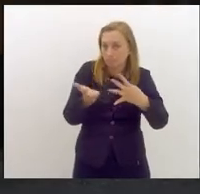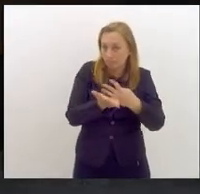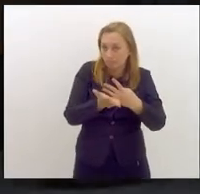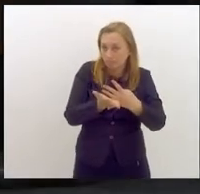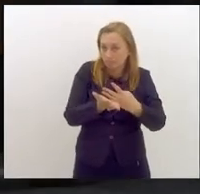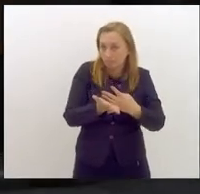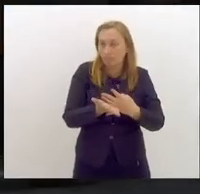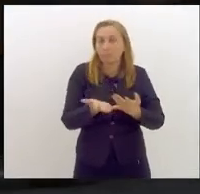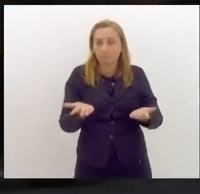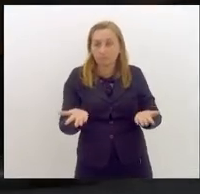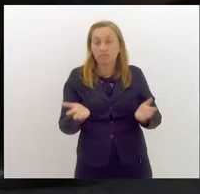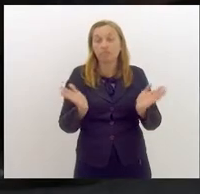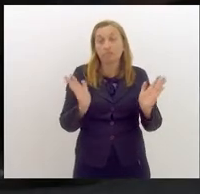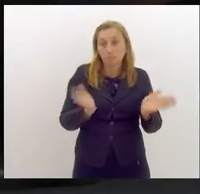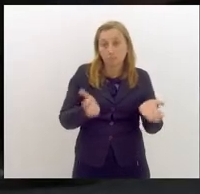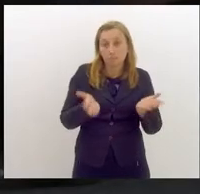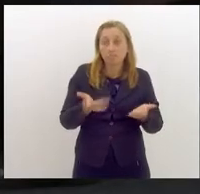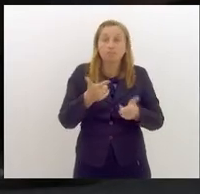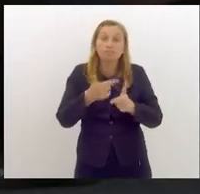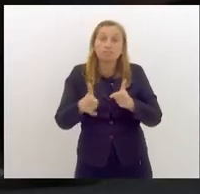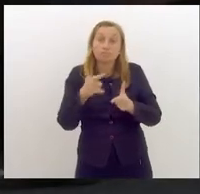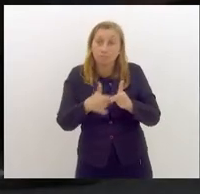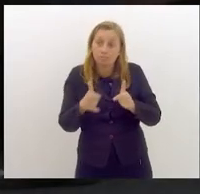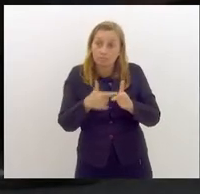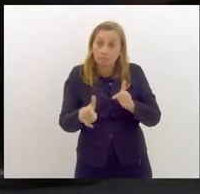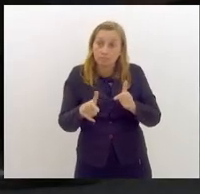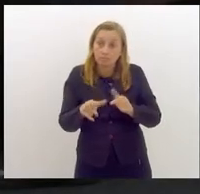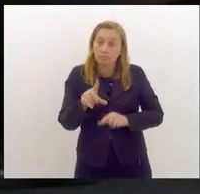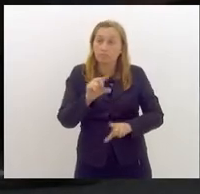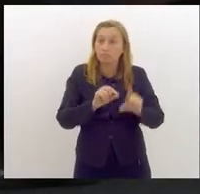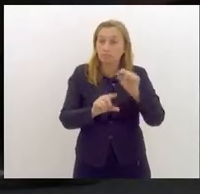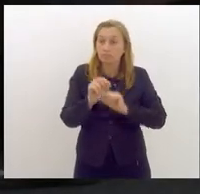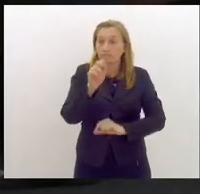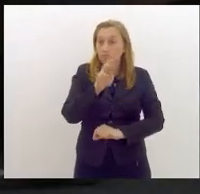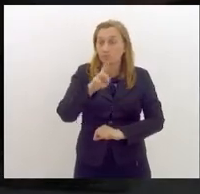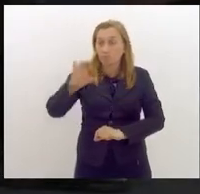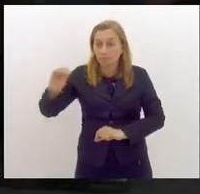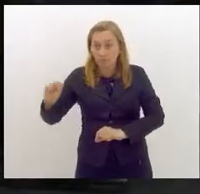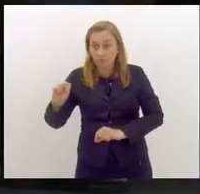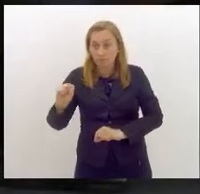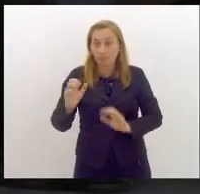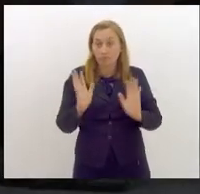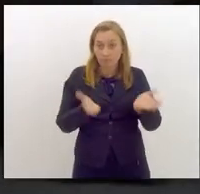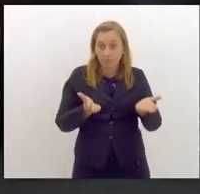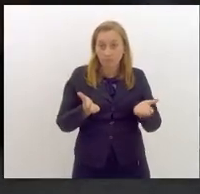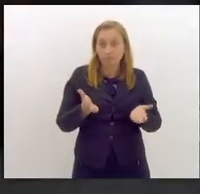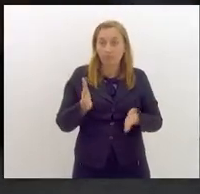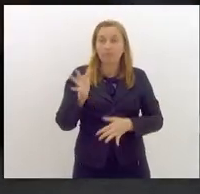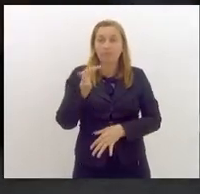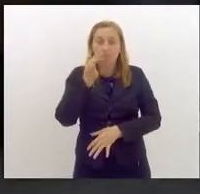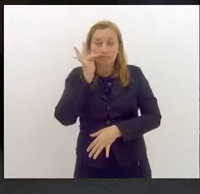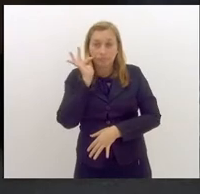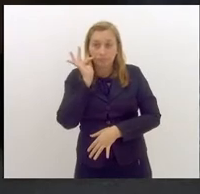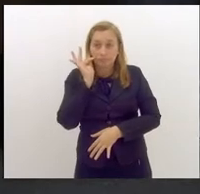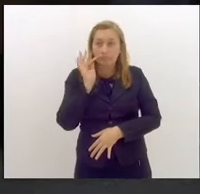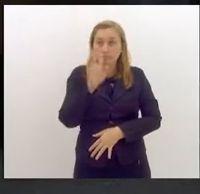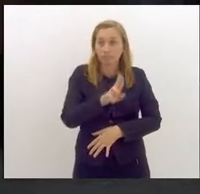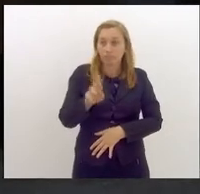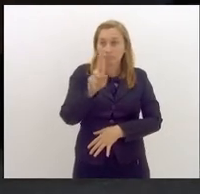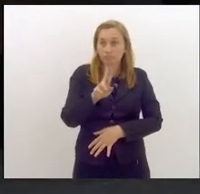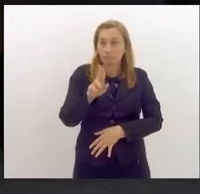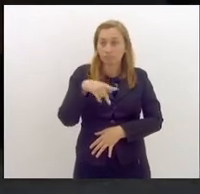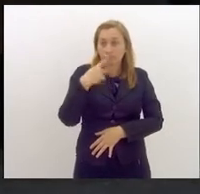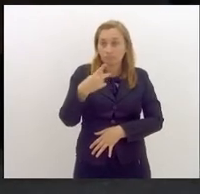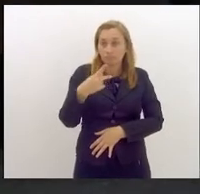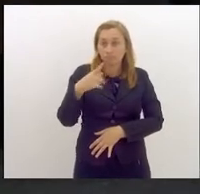ficado extinto agora o problema é quando a decisão do Barroso agora Flávio essa decisão liminar usando a expressão do